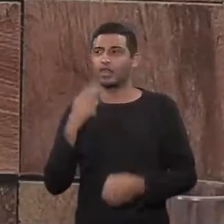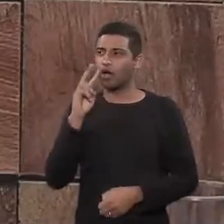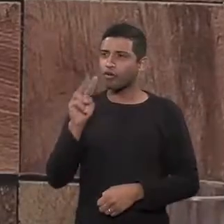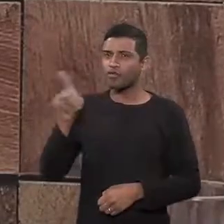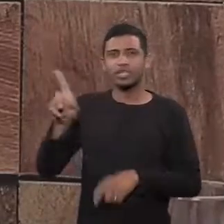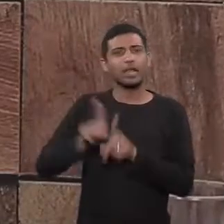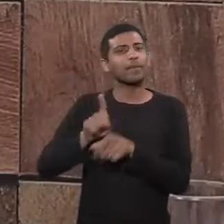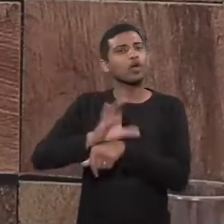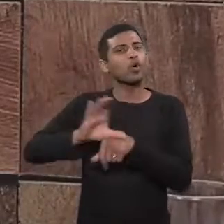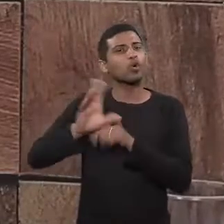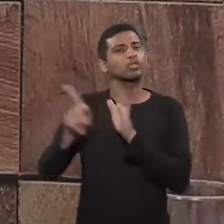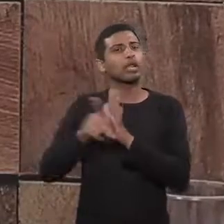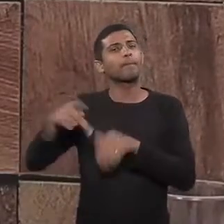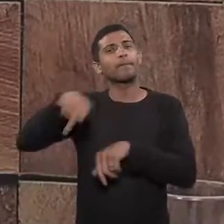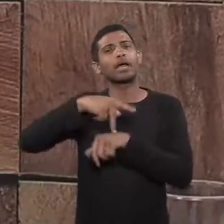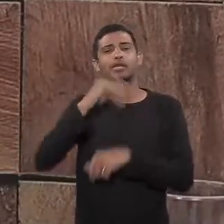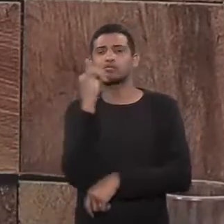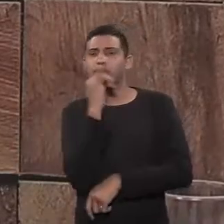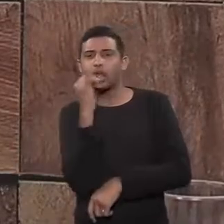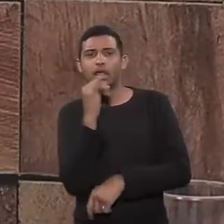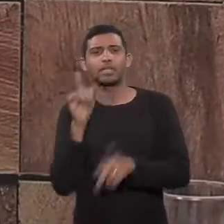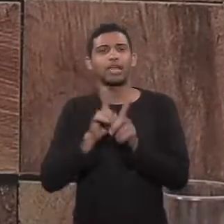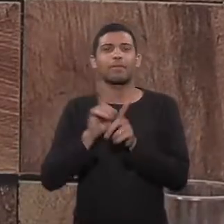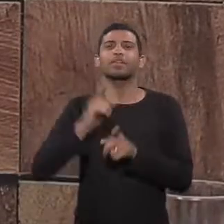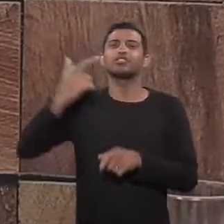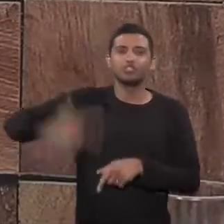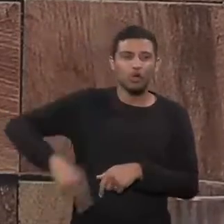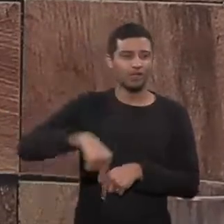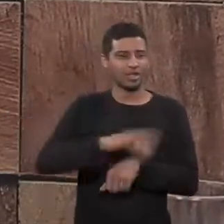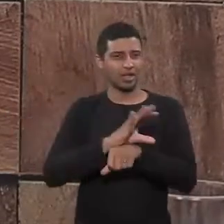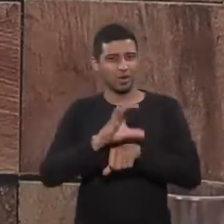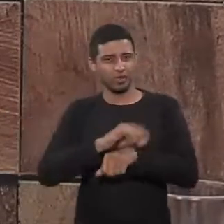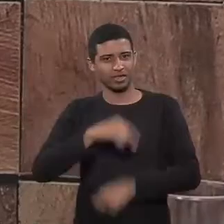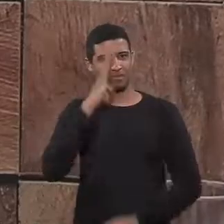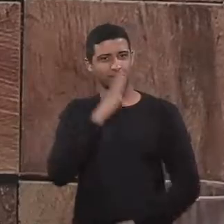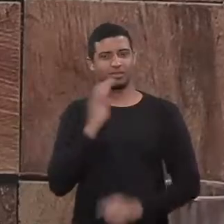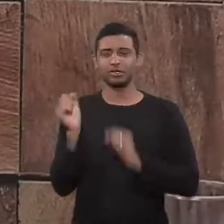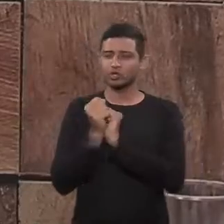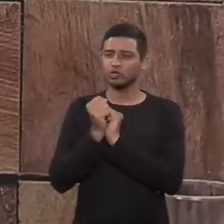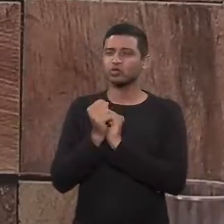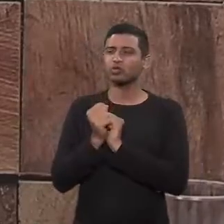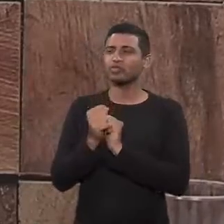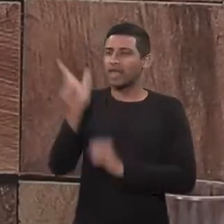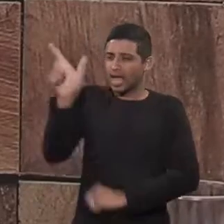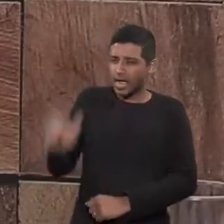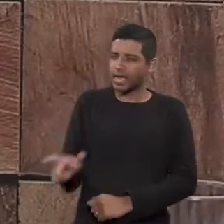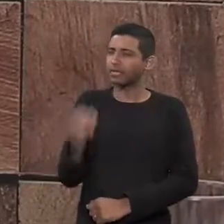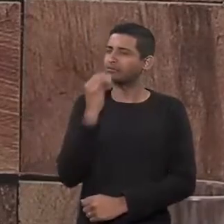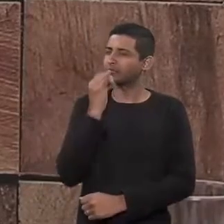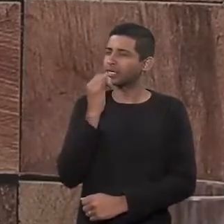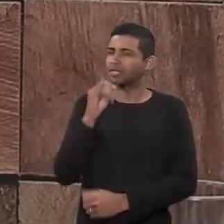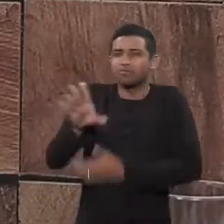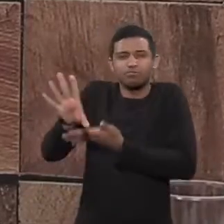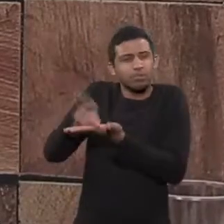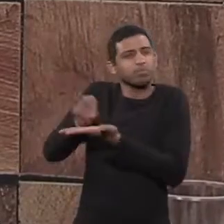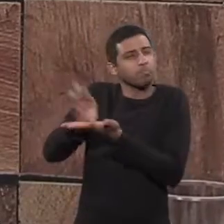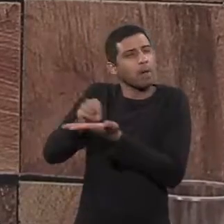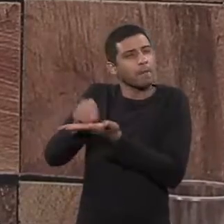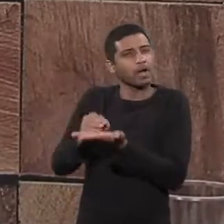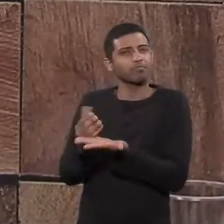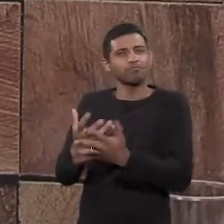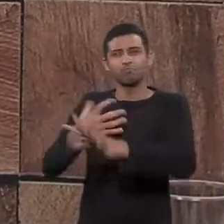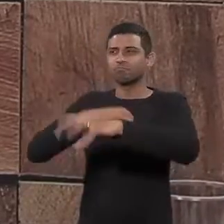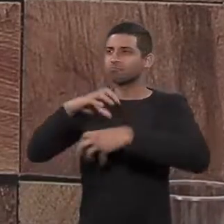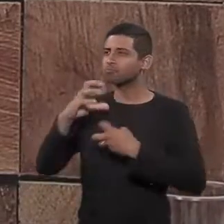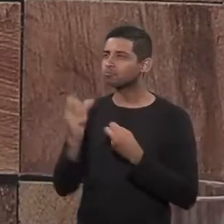e assisti a um curso dele na Itália, depois fiz outro com ele aqui no Brasil. Então, realmente, ele é uma